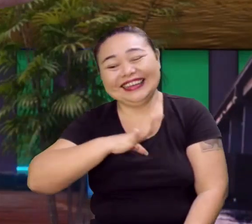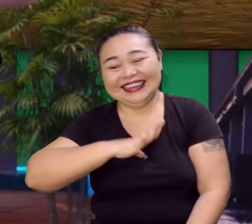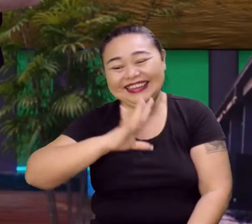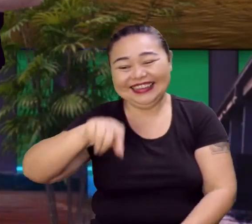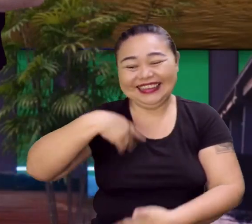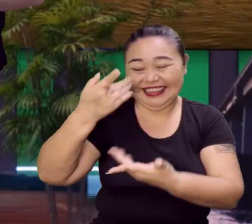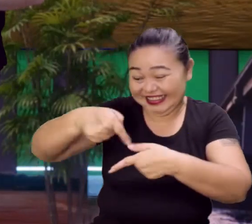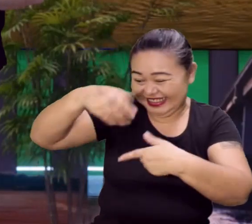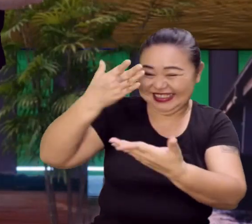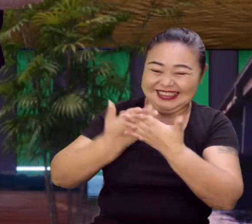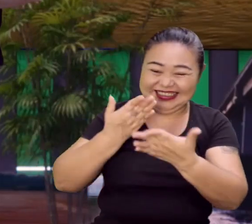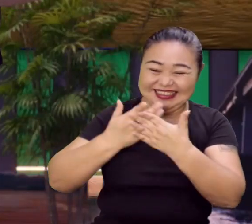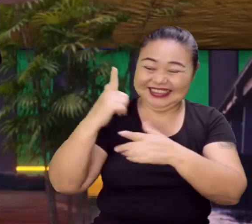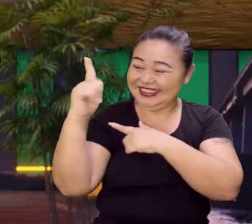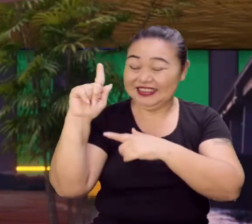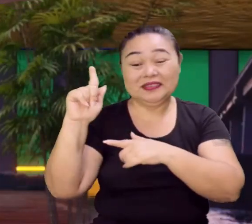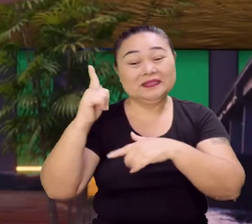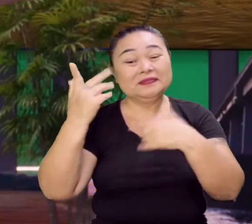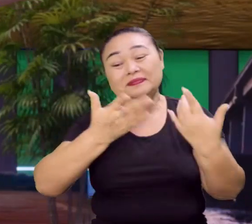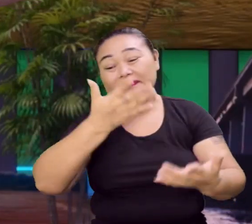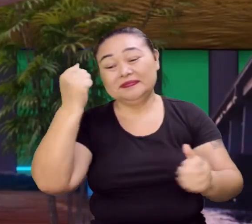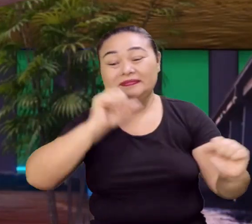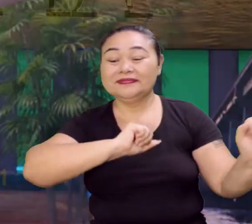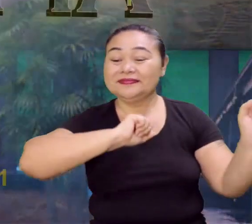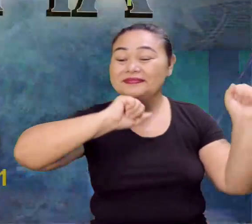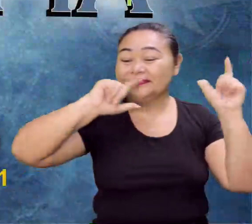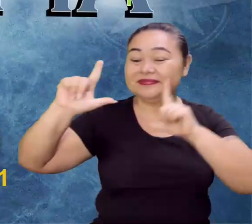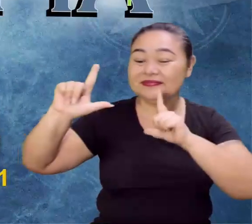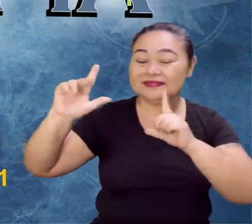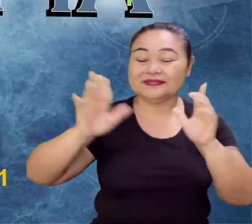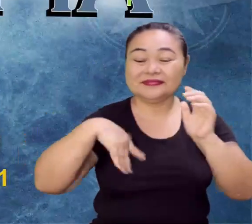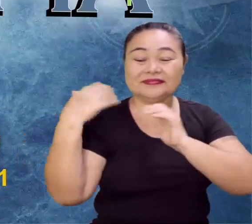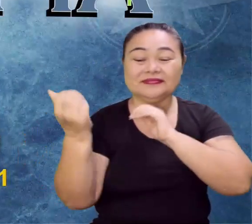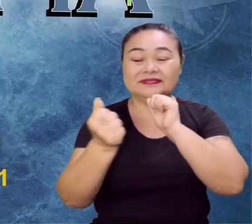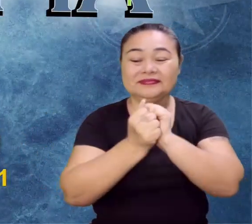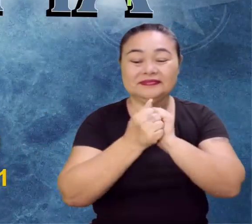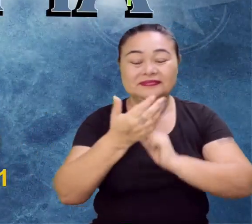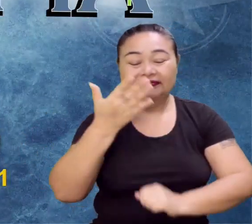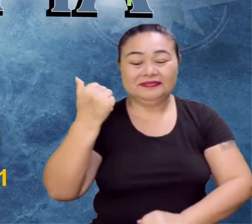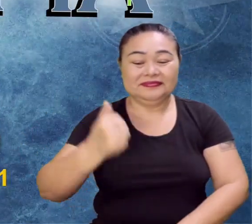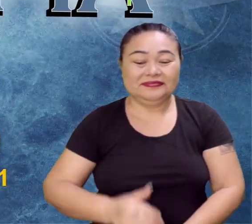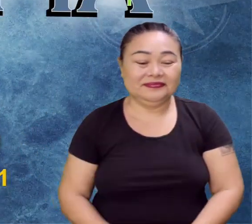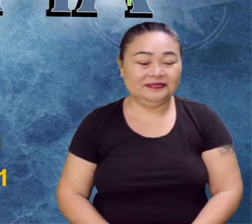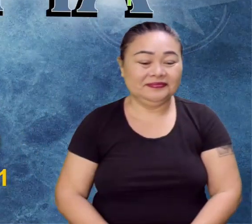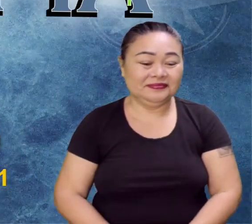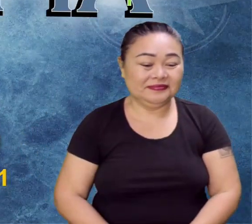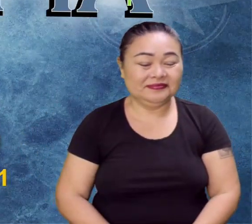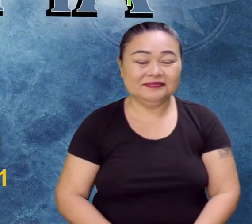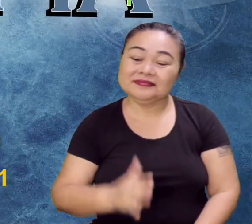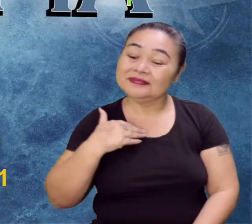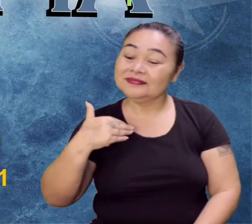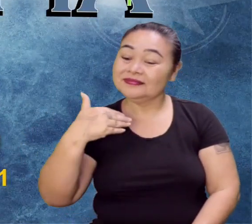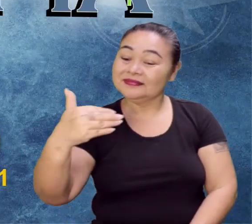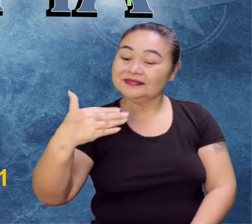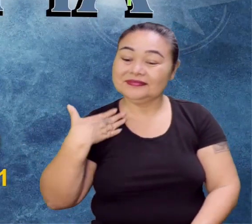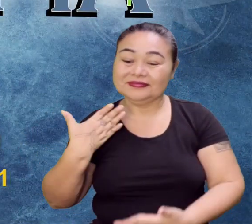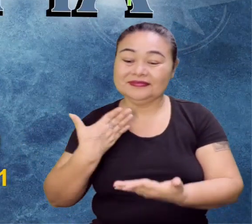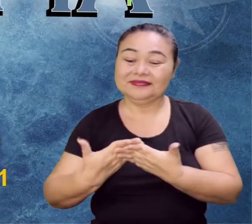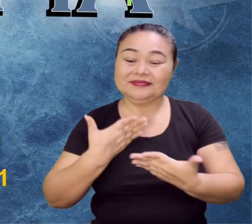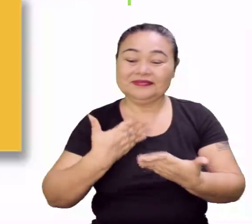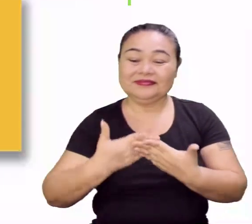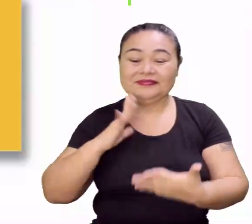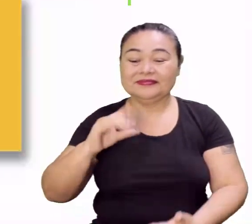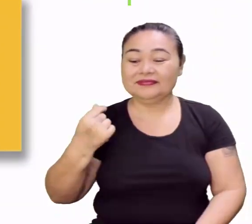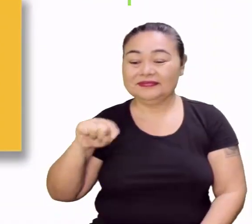geografia. Beleza? Vamos lá no quadro, então. Vamos junto, meu diretor. Vamos lá. Começou a aula, Rogério.